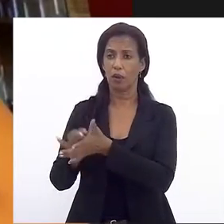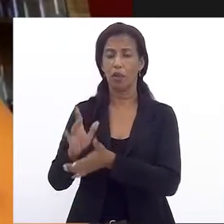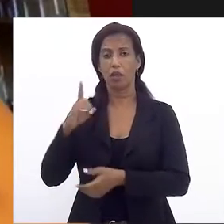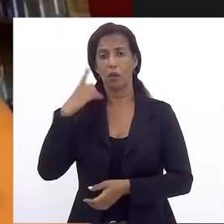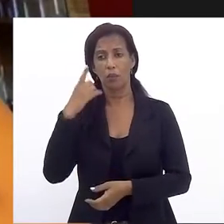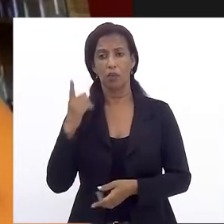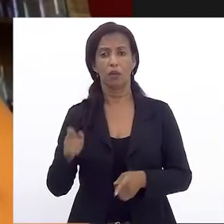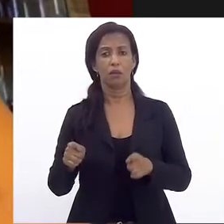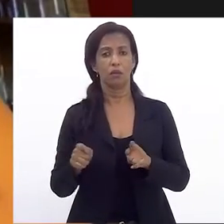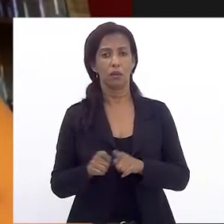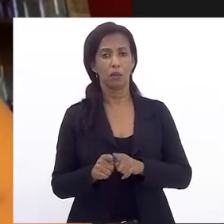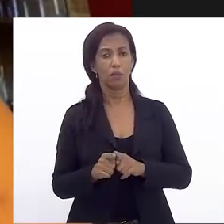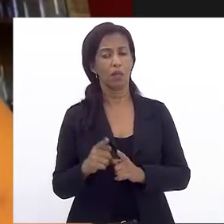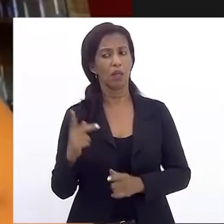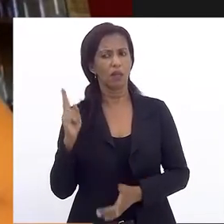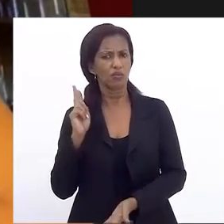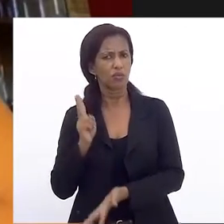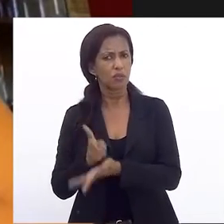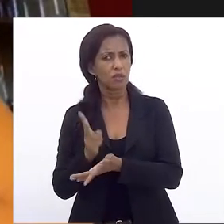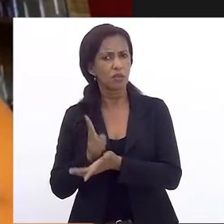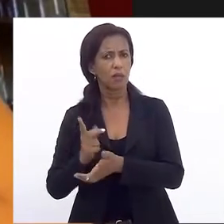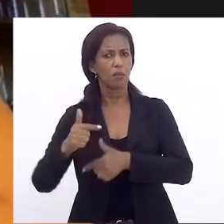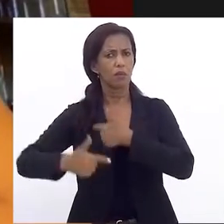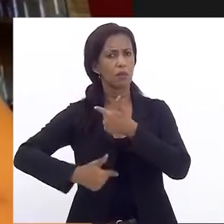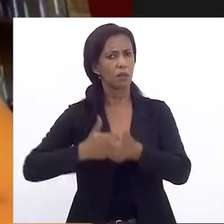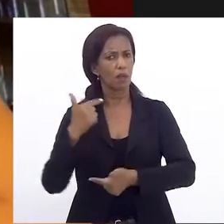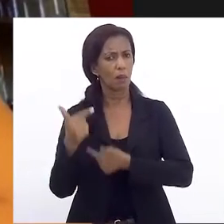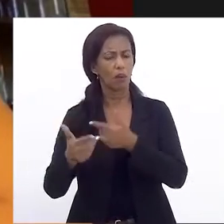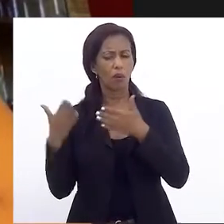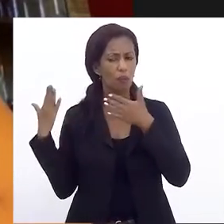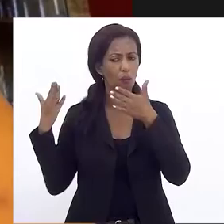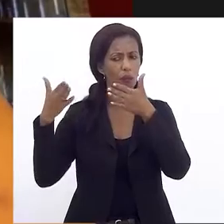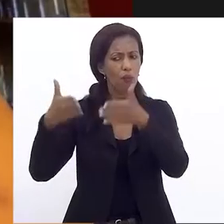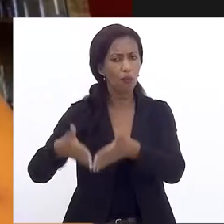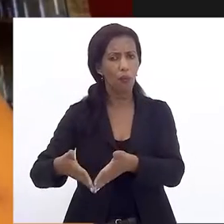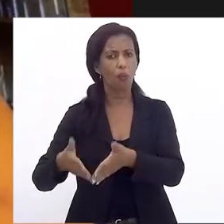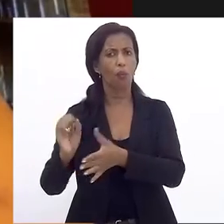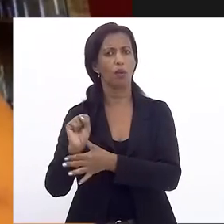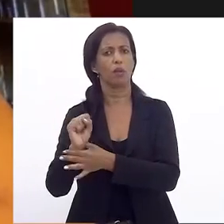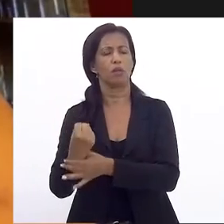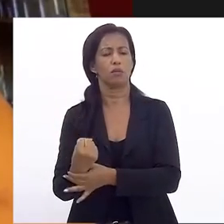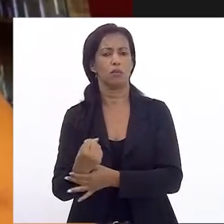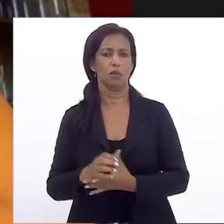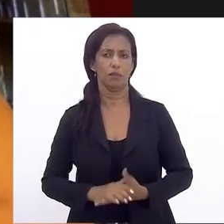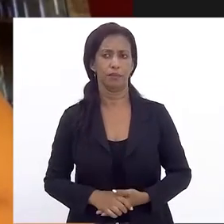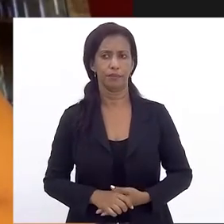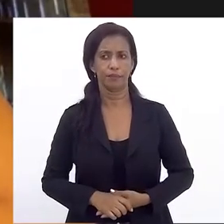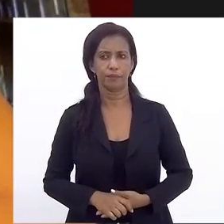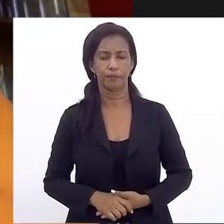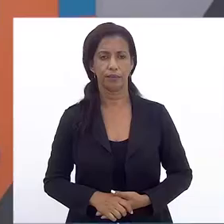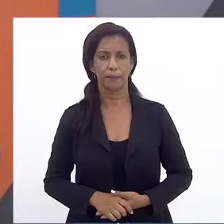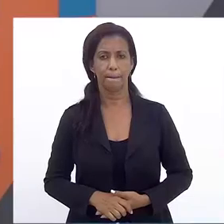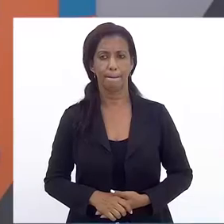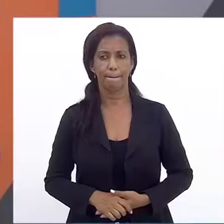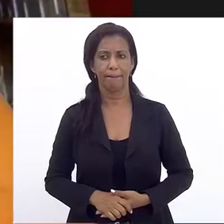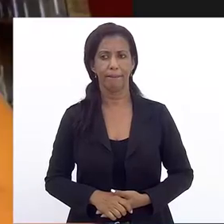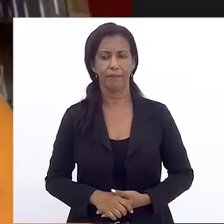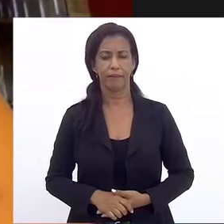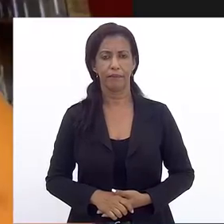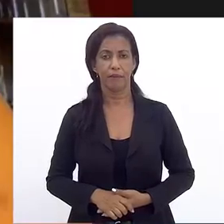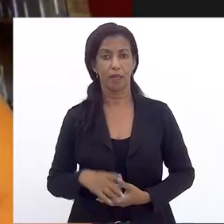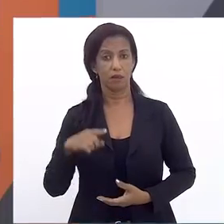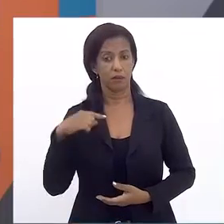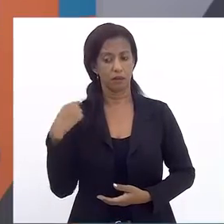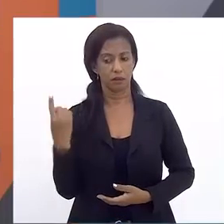deputado, a gente sempre trabalhou, sempre focou muito nessa questão da segurança Que é na nossa fundamental.